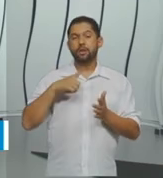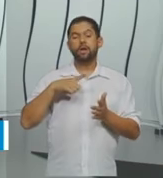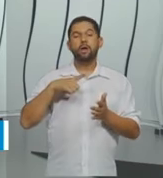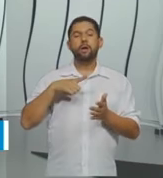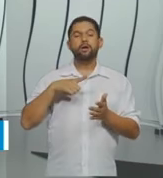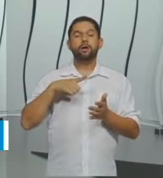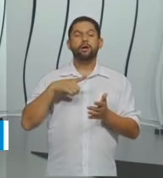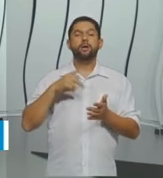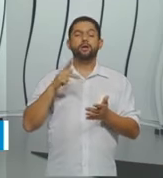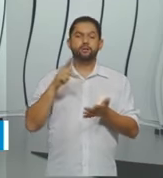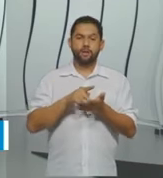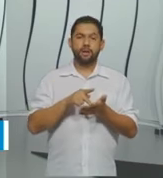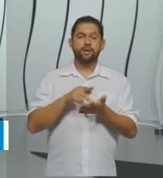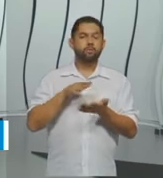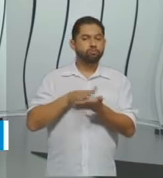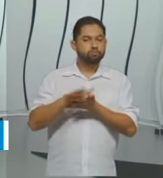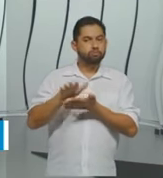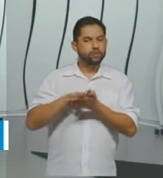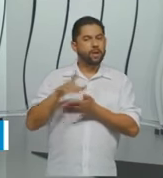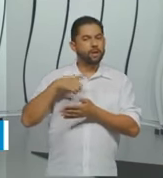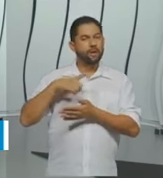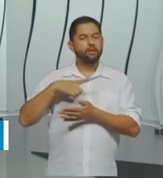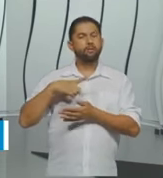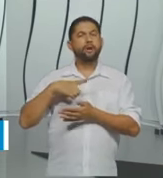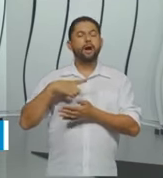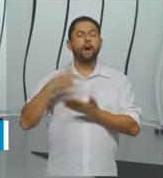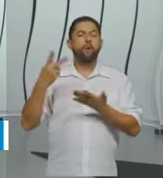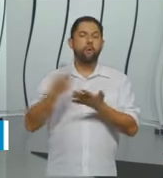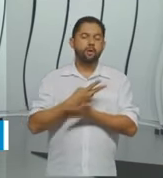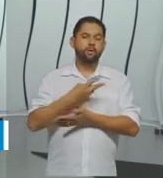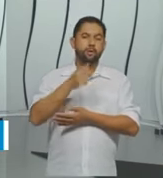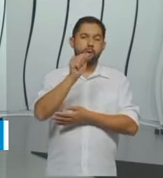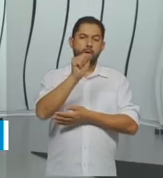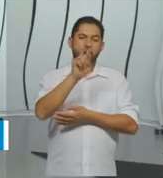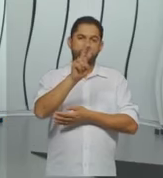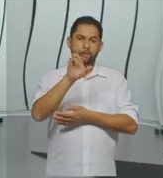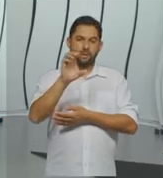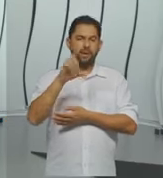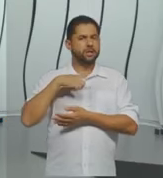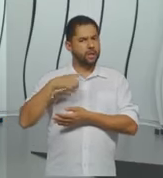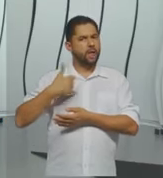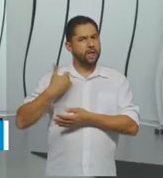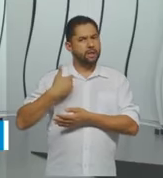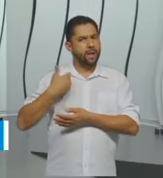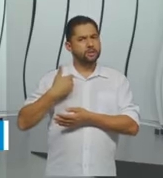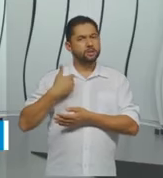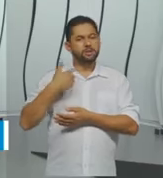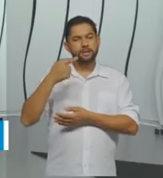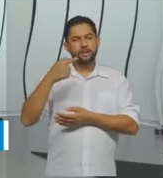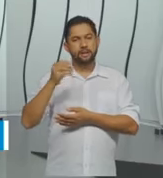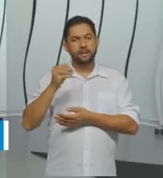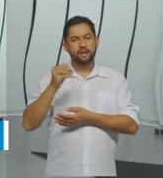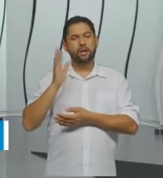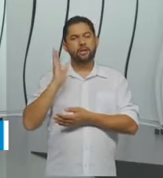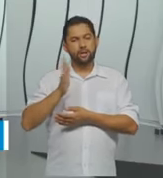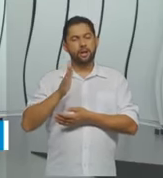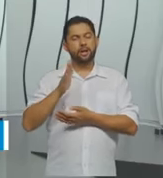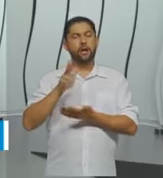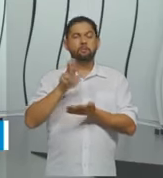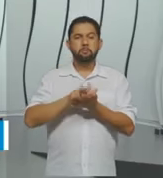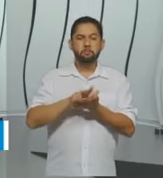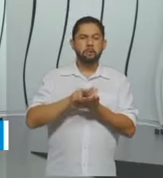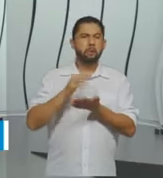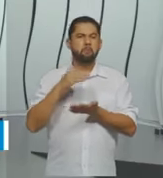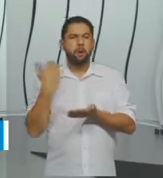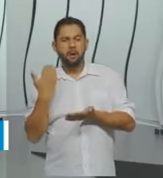sofreu um AVC. Ele já tinha uma idade avançada para a época, estava com 70 anos, e ele já estava de cama, daquele morre, não morre, morre,